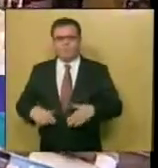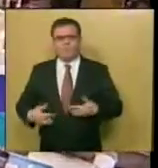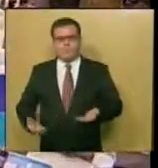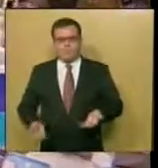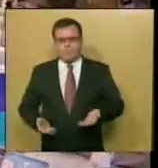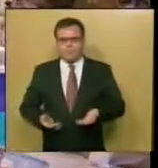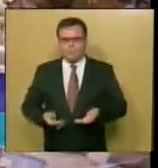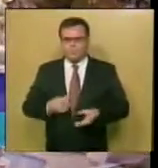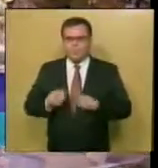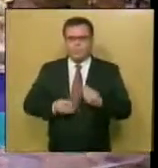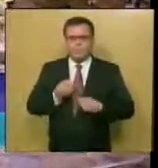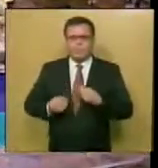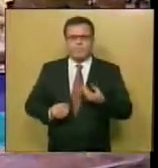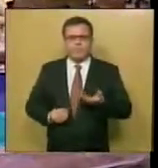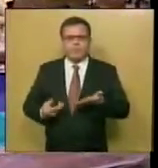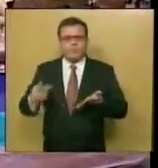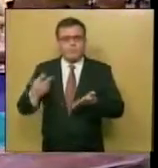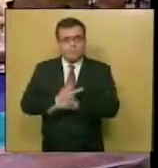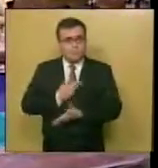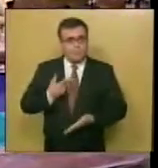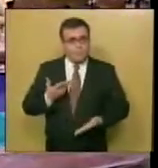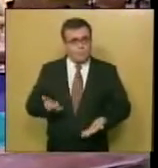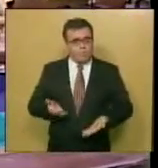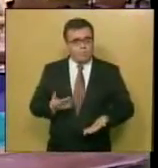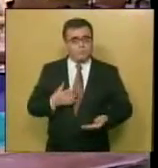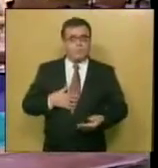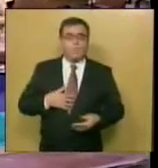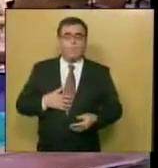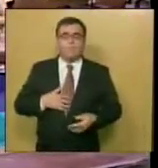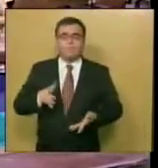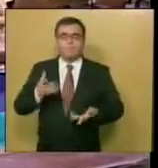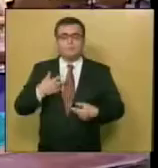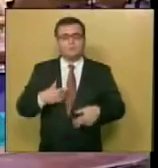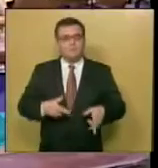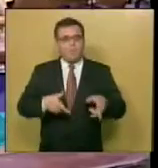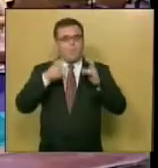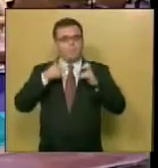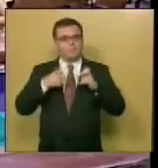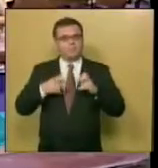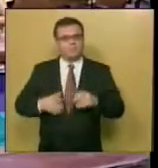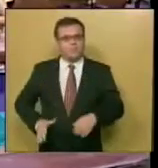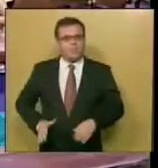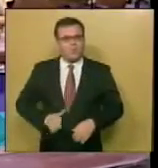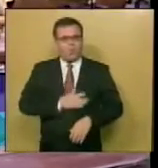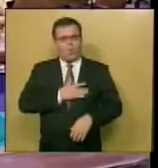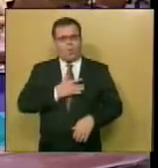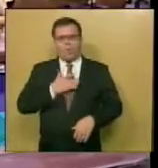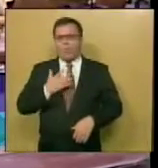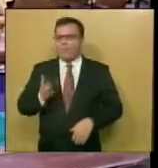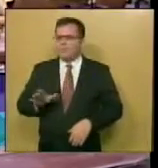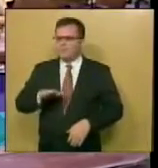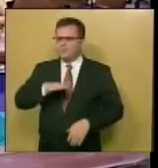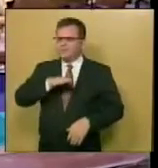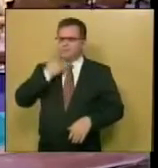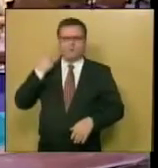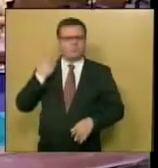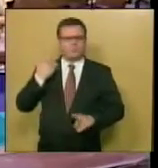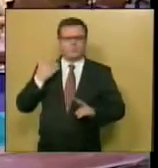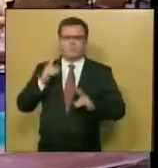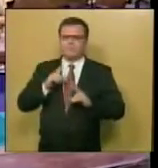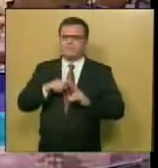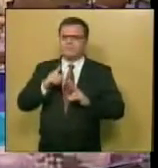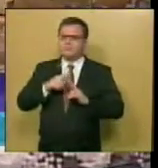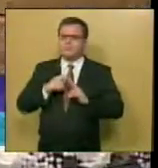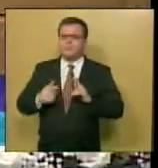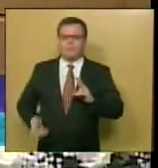de manobra presente assistiu ao mais brutal crime à época perpetrado. E, apesar